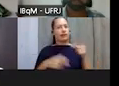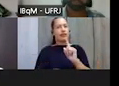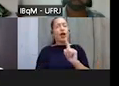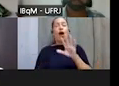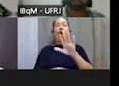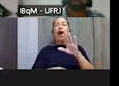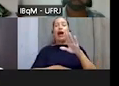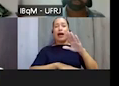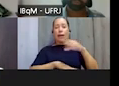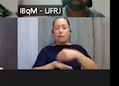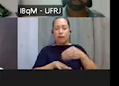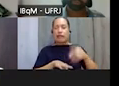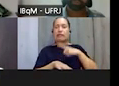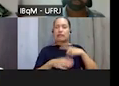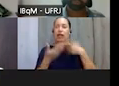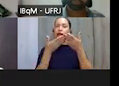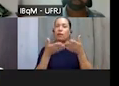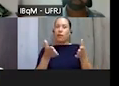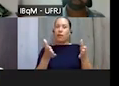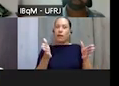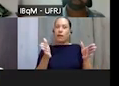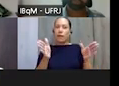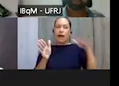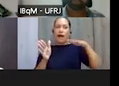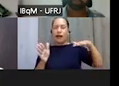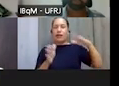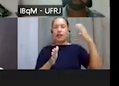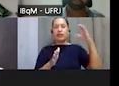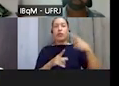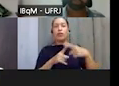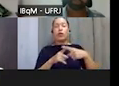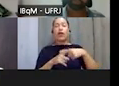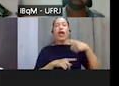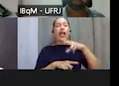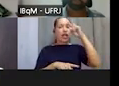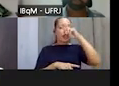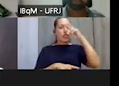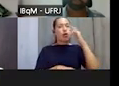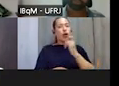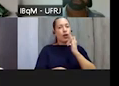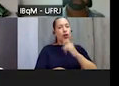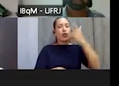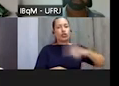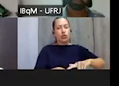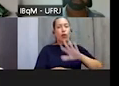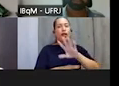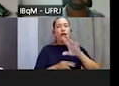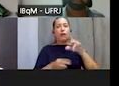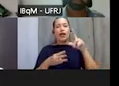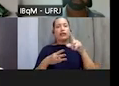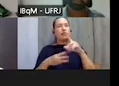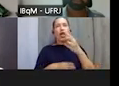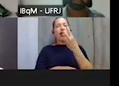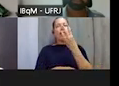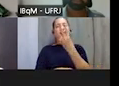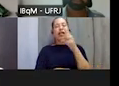uma amplitude muito maior porque ela reconta a história de pelo menos 3,8 bilhões de